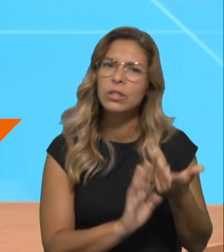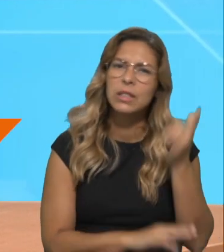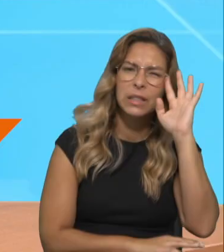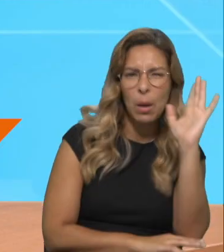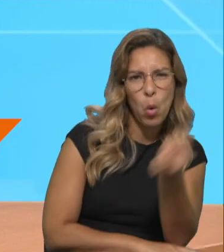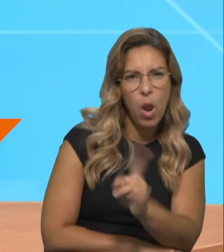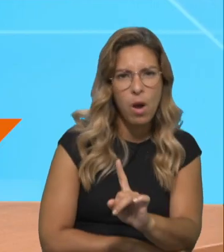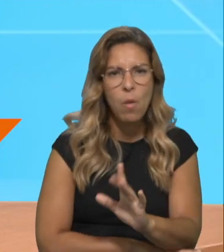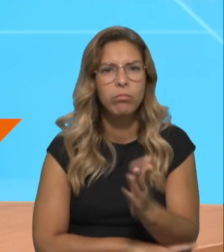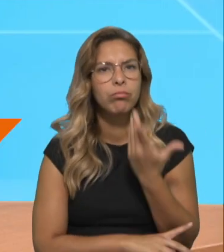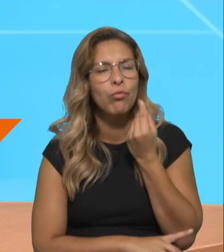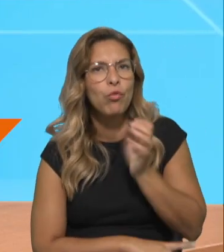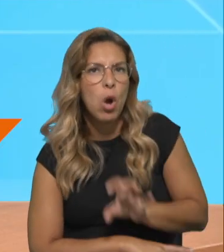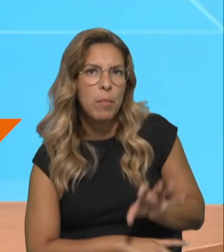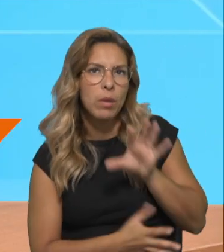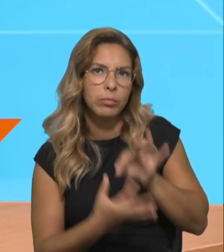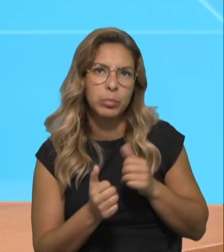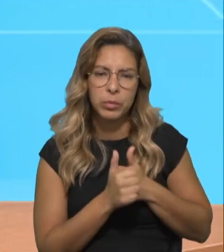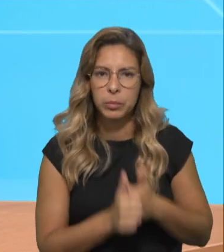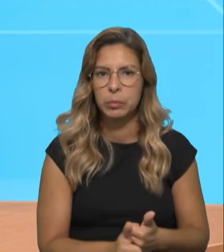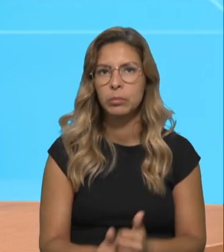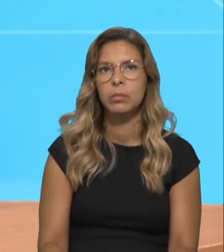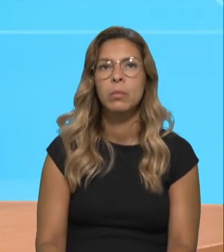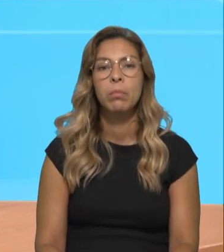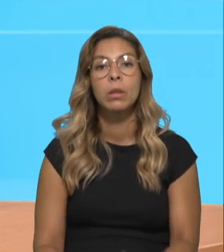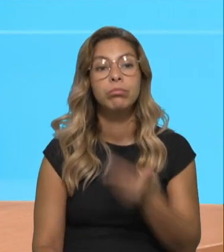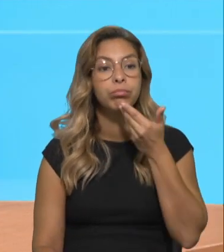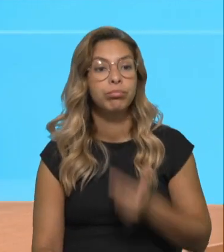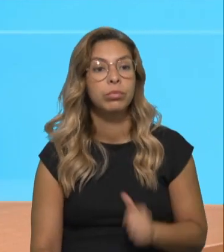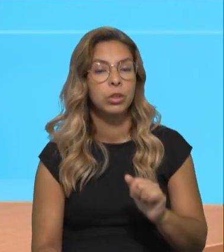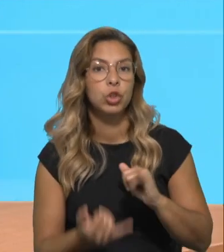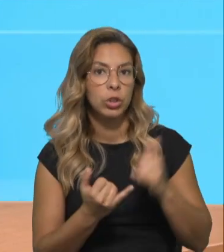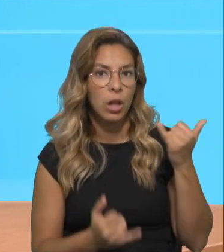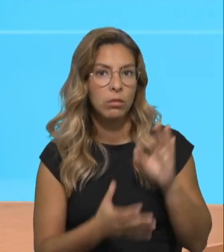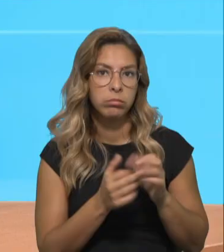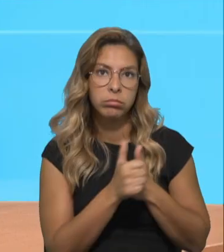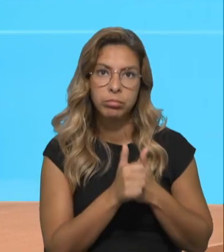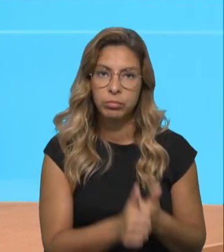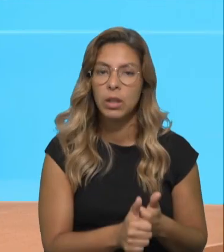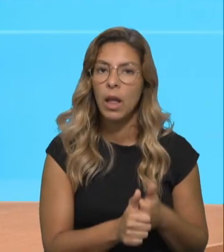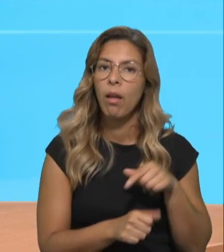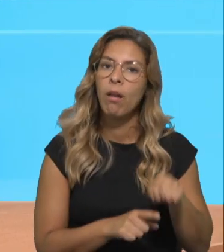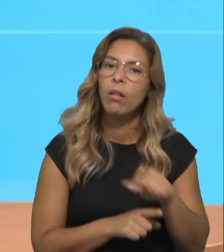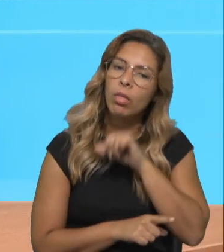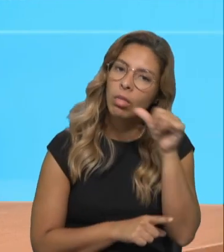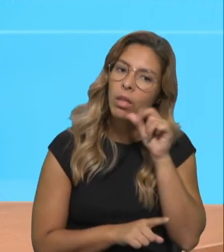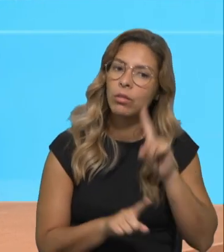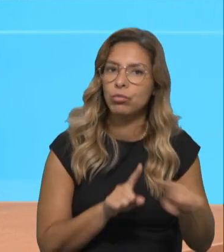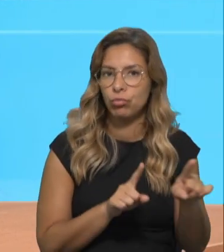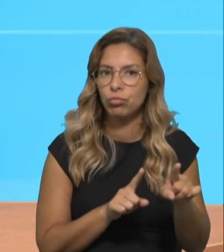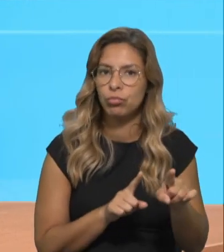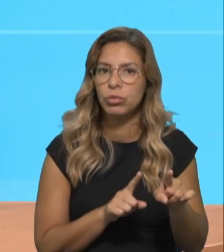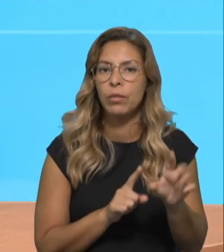para o trabalho e para a pastoral que desenvolve? Competências digitais e recursos digitais são aspectos diferentes. O